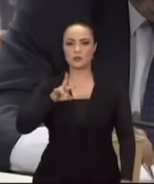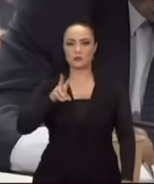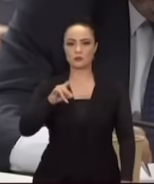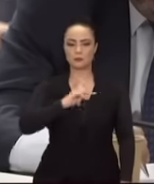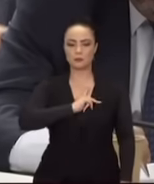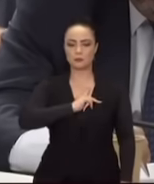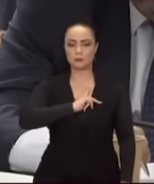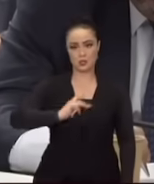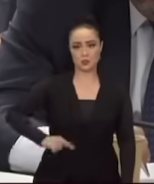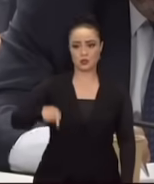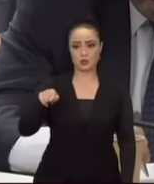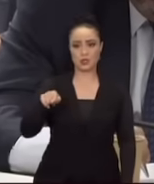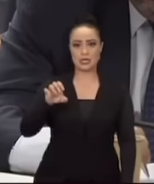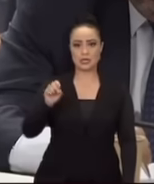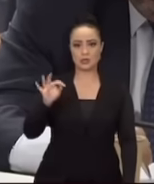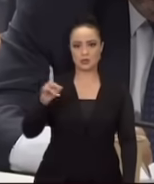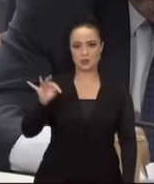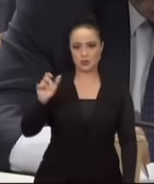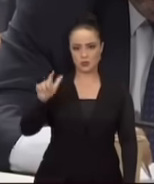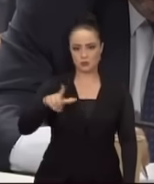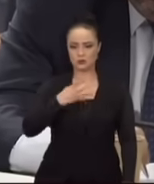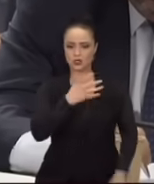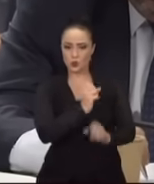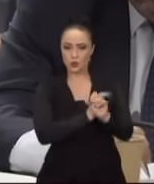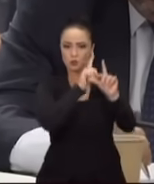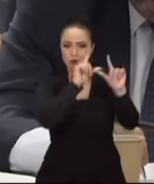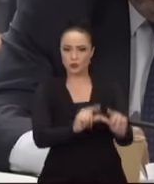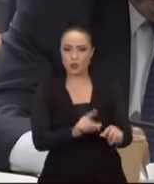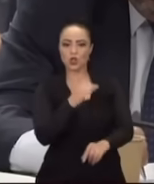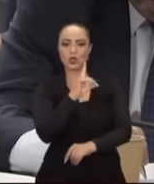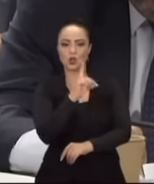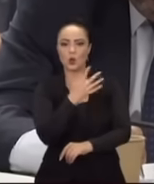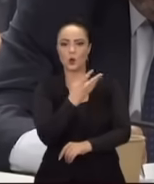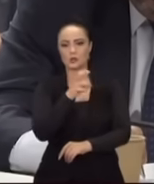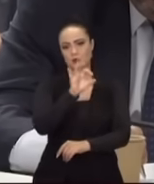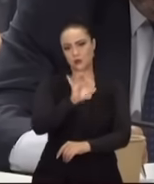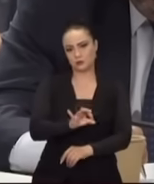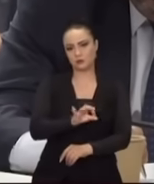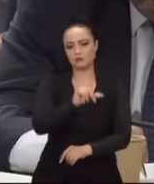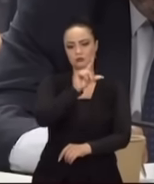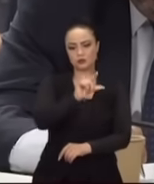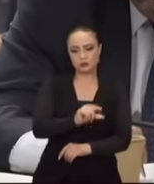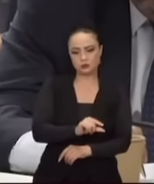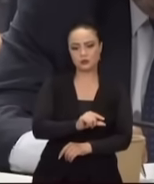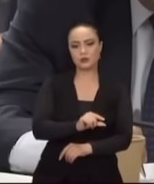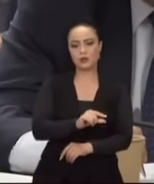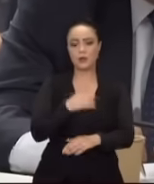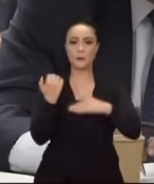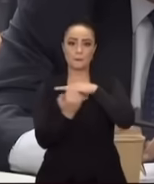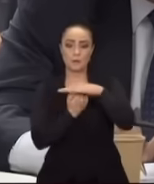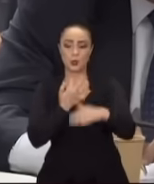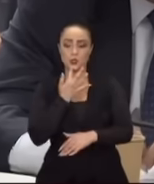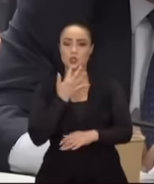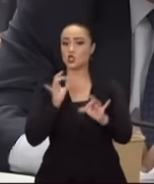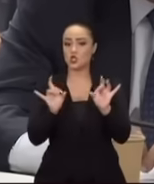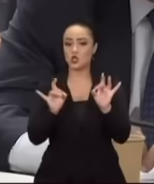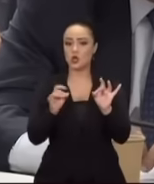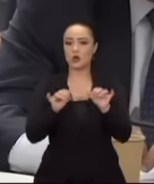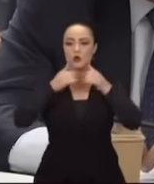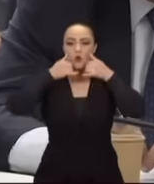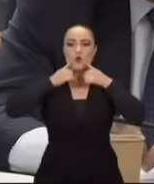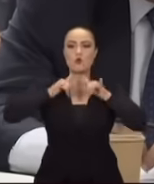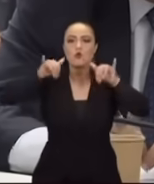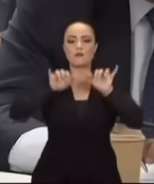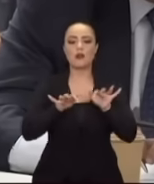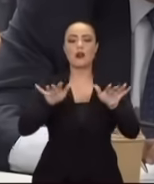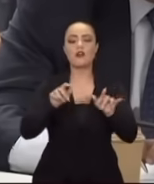da estatal, e ao longo de 4 anos, nós reduzimos a tarifa em dólar de 45%, e uma empresa que era conhecida apenas por gerar energia, o que